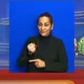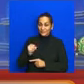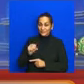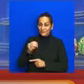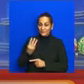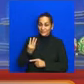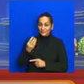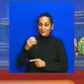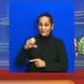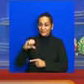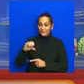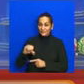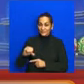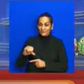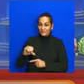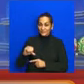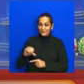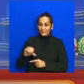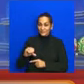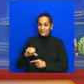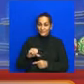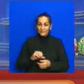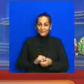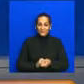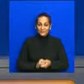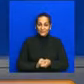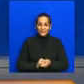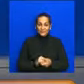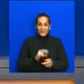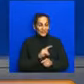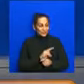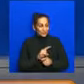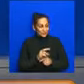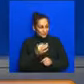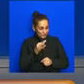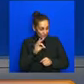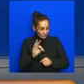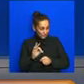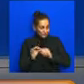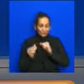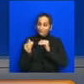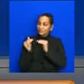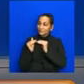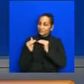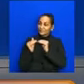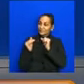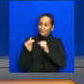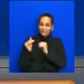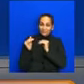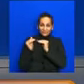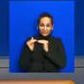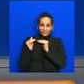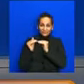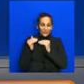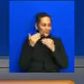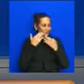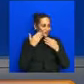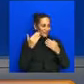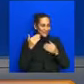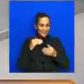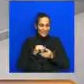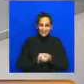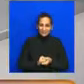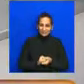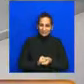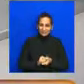35, 78 e 39. Auditoras, confirmam? Sim, confirmo. Sim, confirmo.